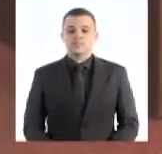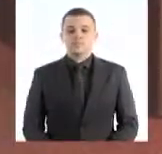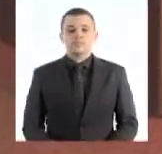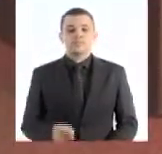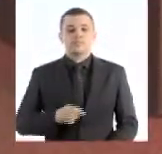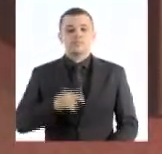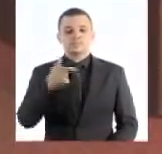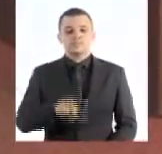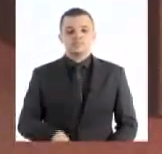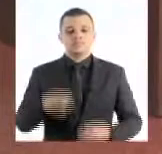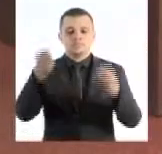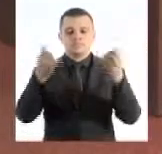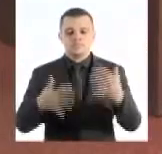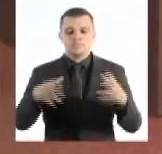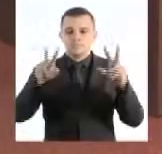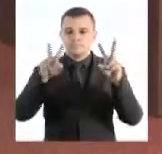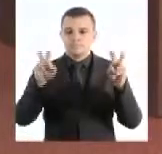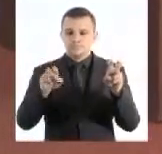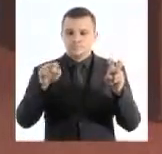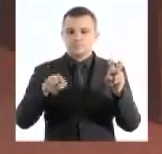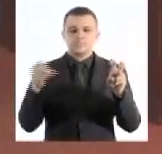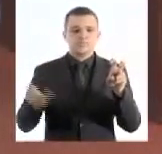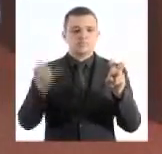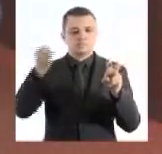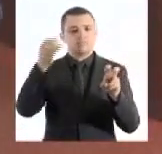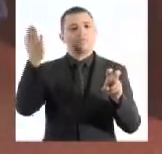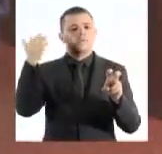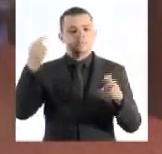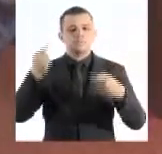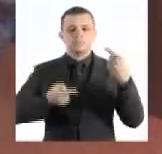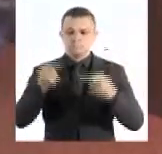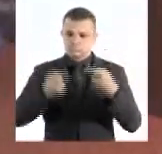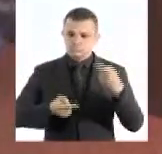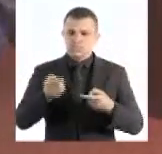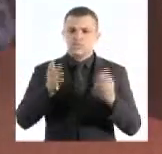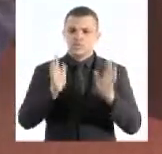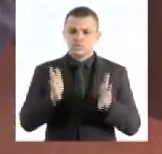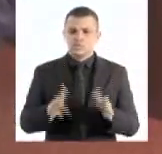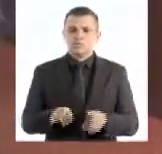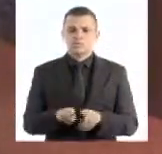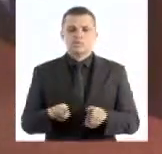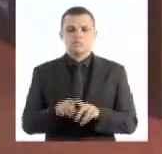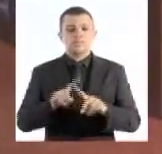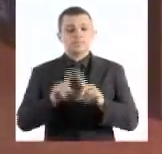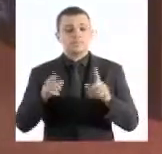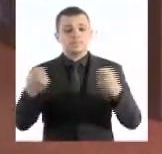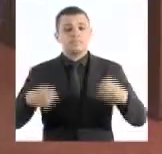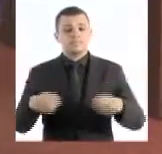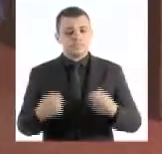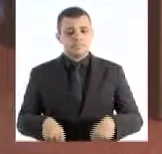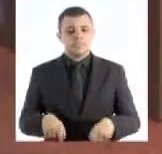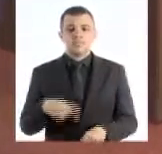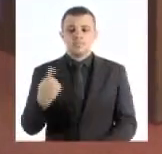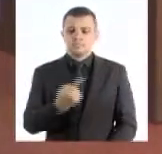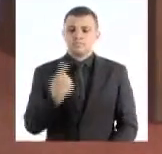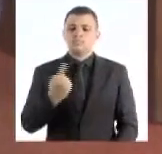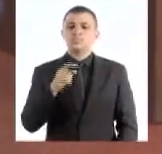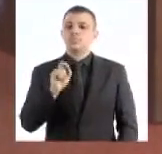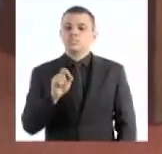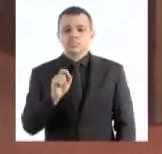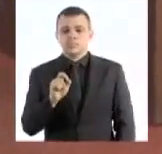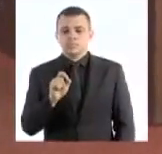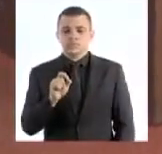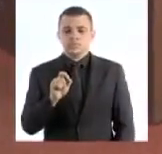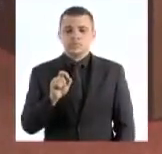ainda para tratar de um tema que já foi muito discutido, mas que merece a nossa atenção, até pela repercussão que teve,